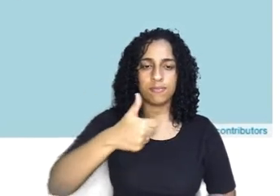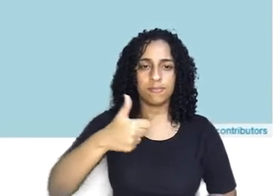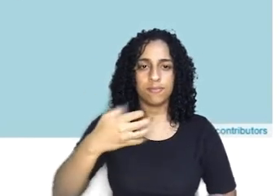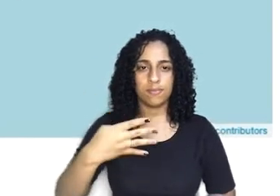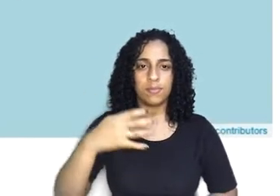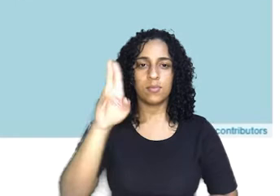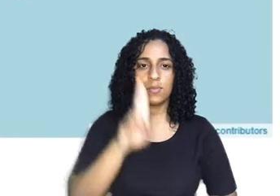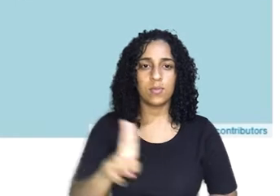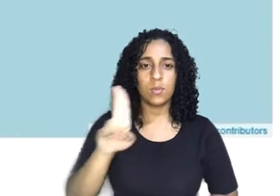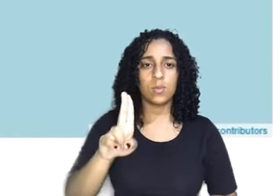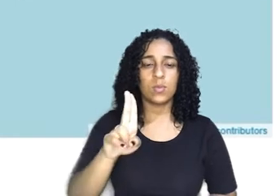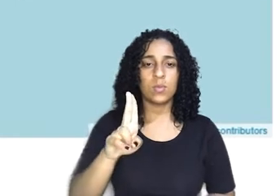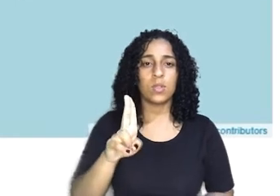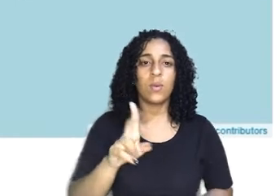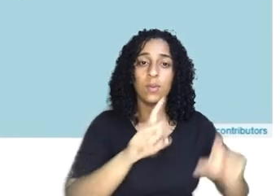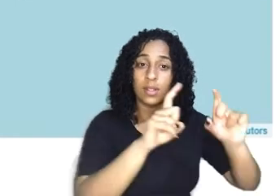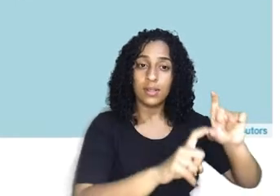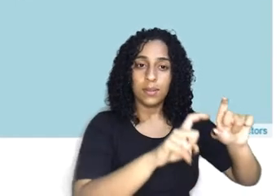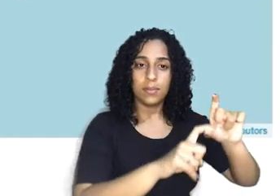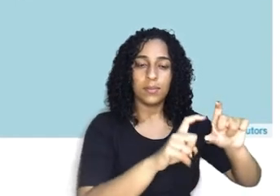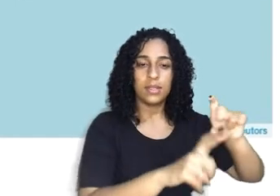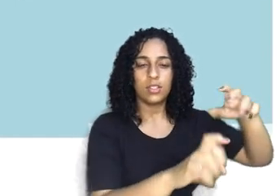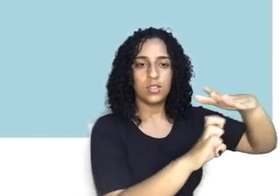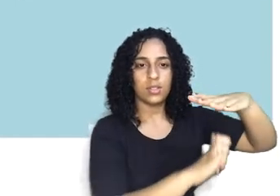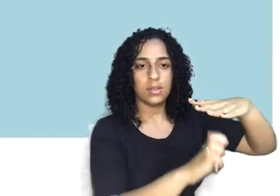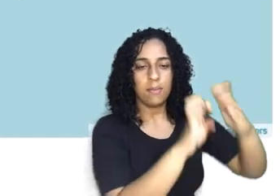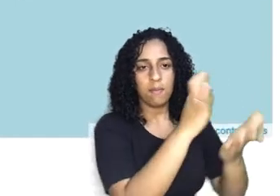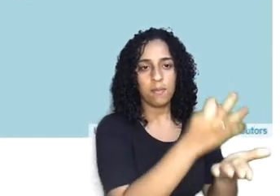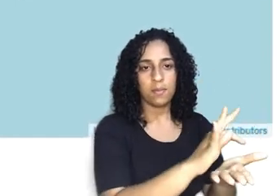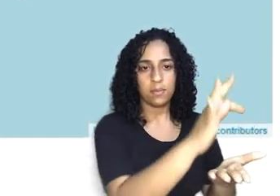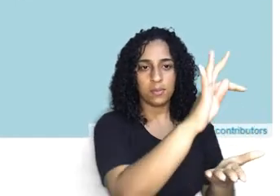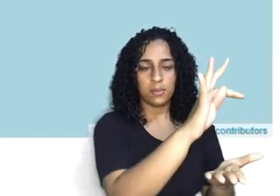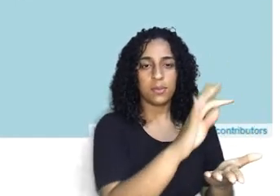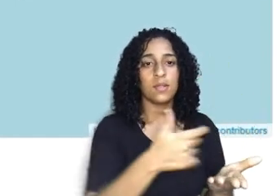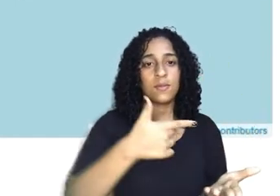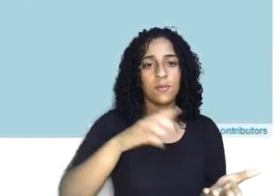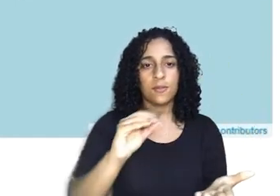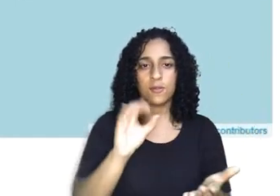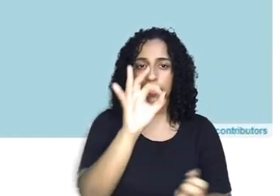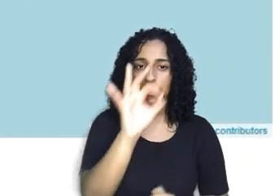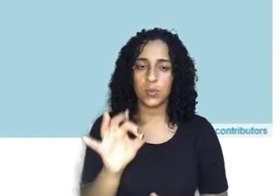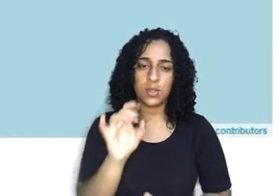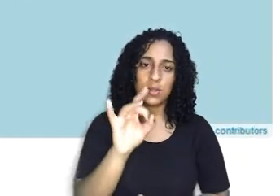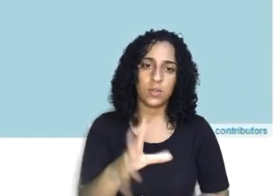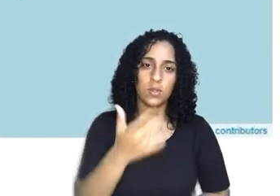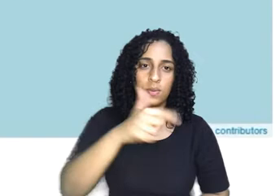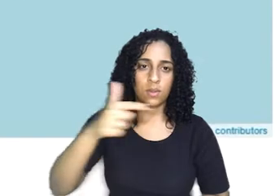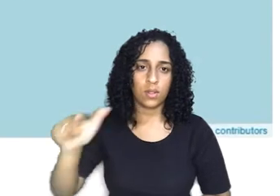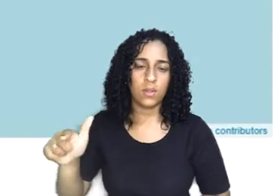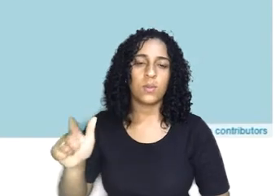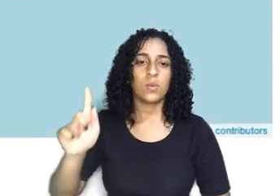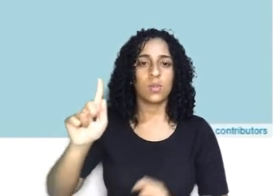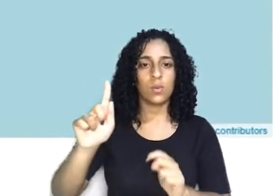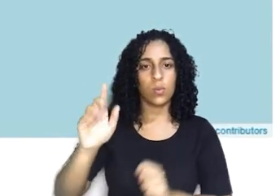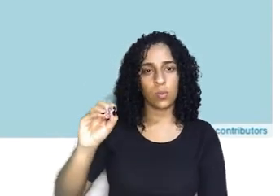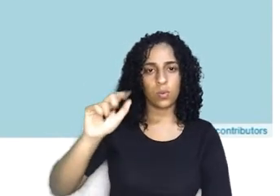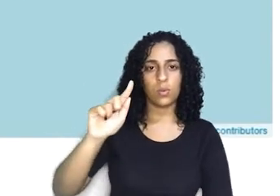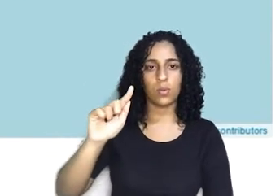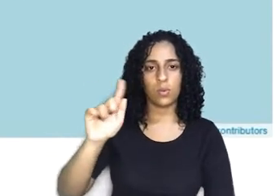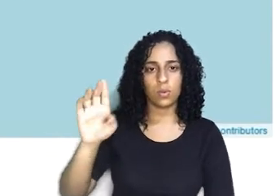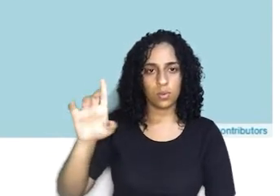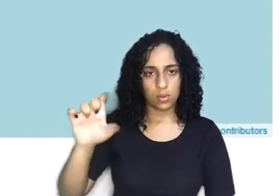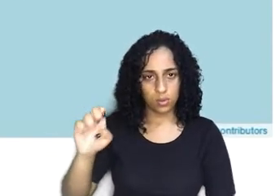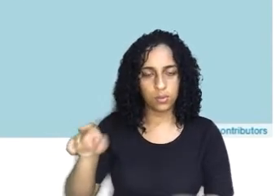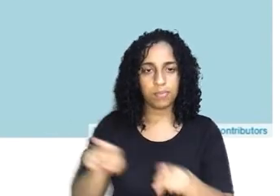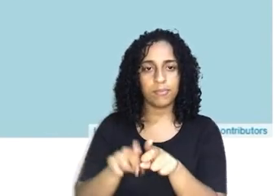utilizam servidores de alguma grande empresa Tec Isso significa que apenas Vinte por cento das Universidades não utilizam os servidores do